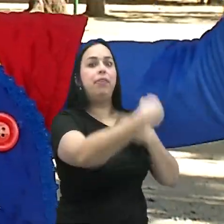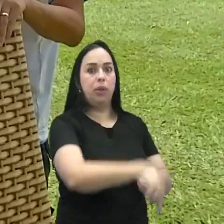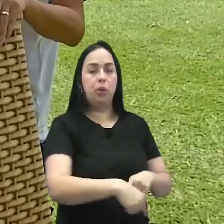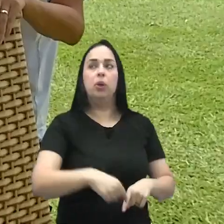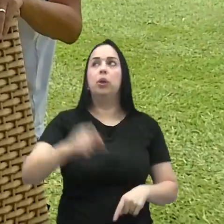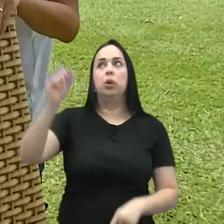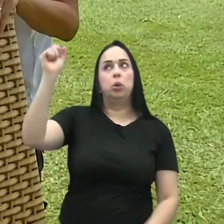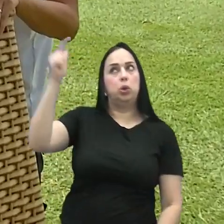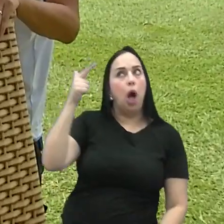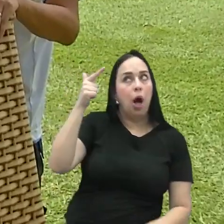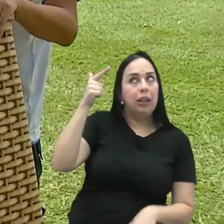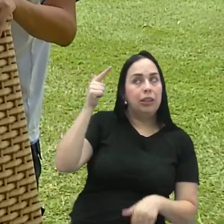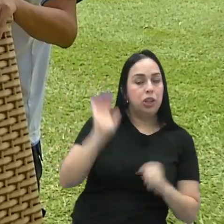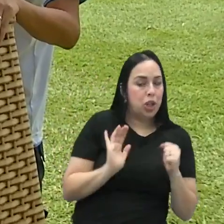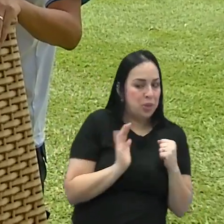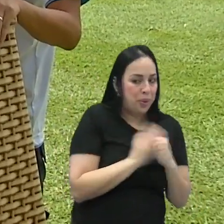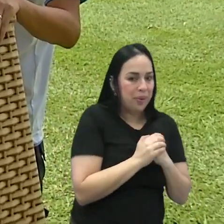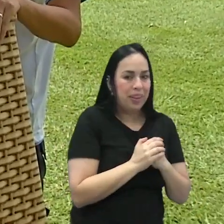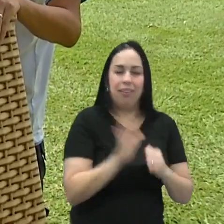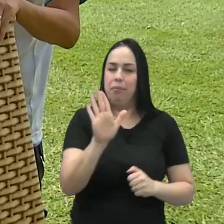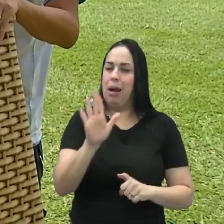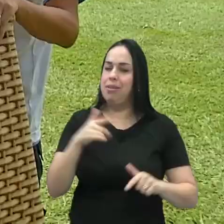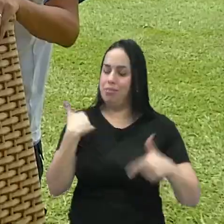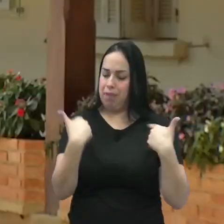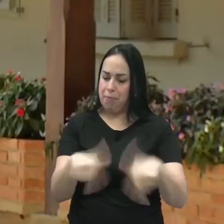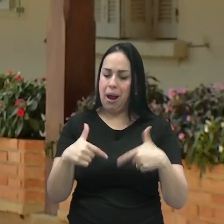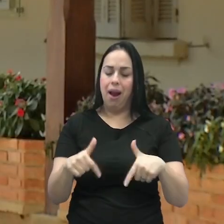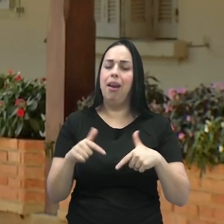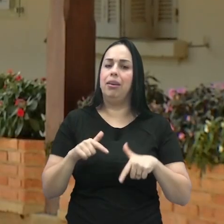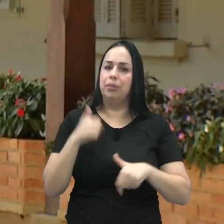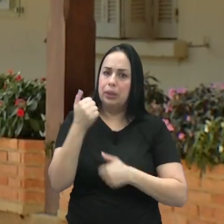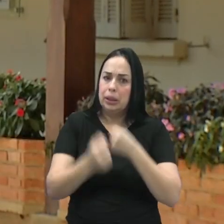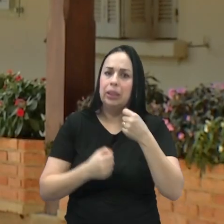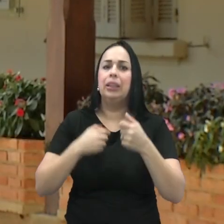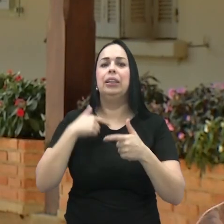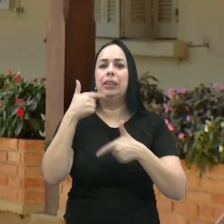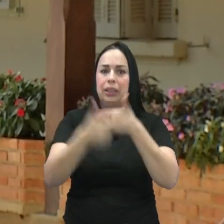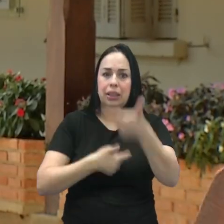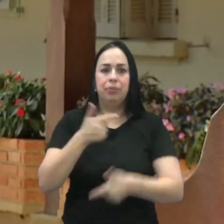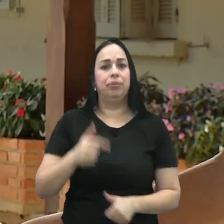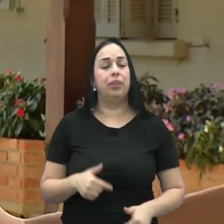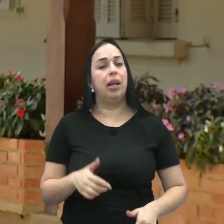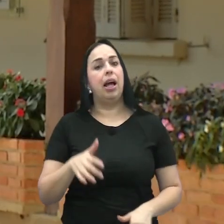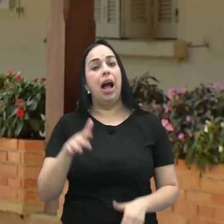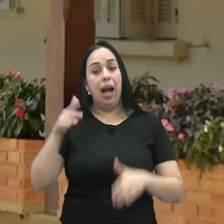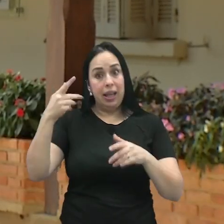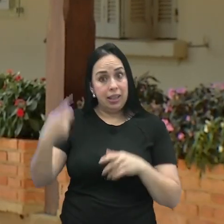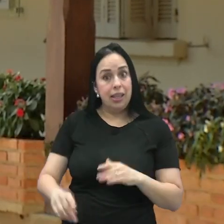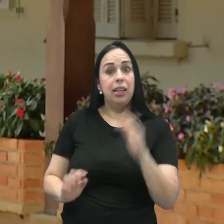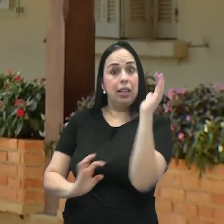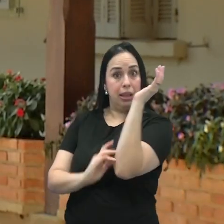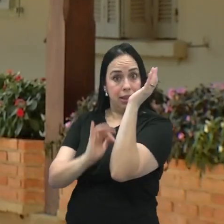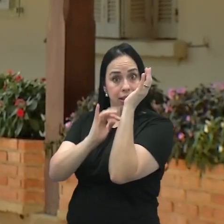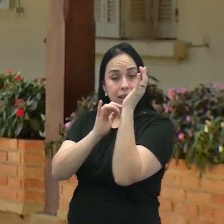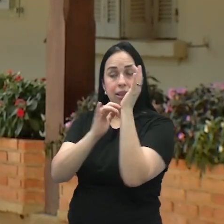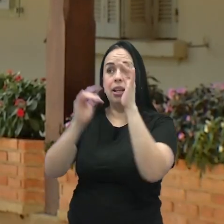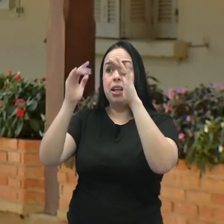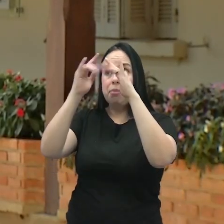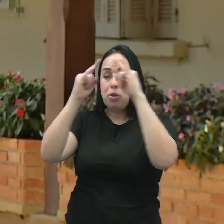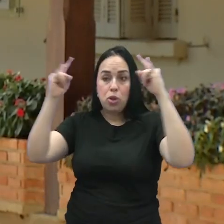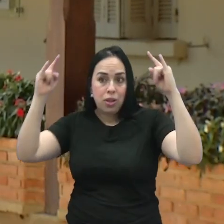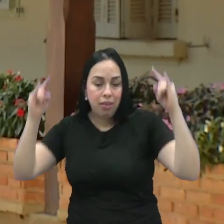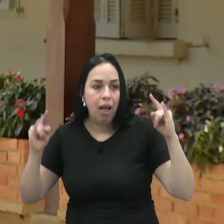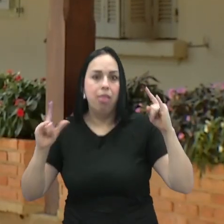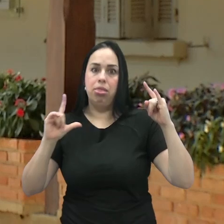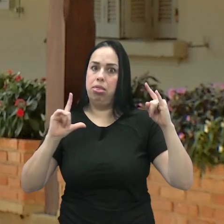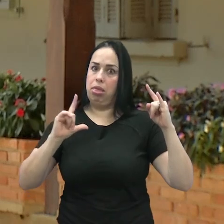sol. Afinal, o trabalho não pode parar. Aqui no parque tem o pessoal que fica com uma barraca maior para se proteger, tem o pessoal que